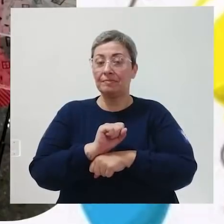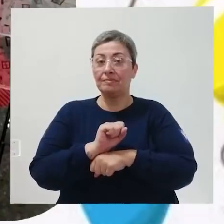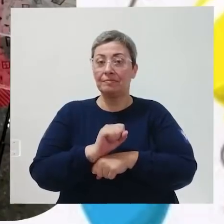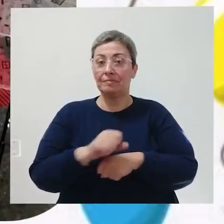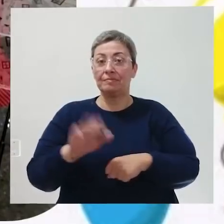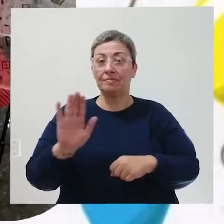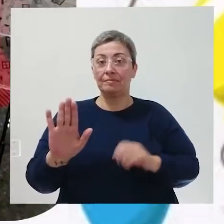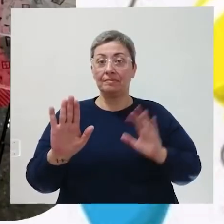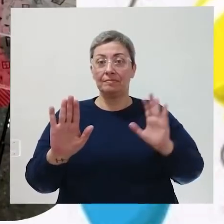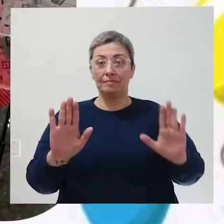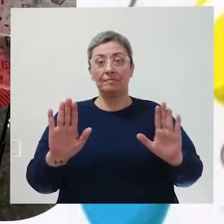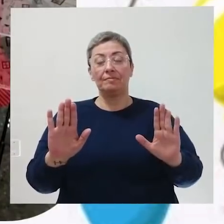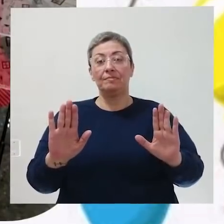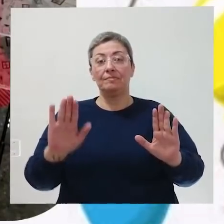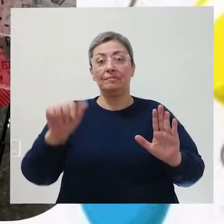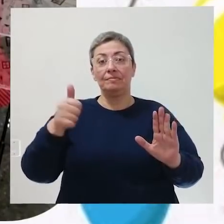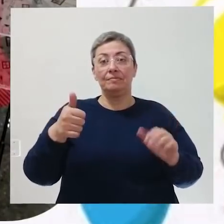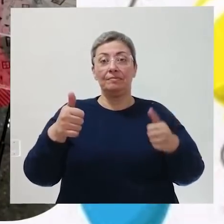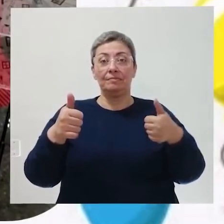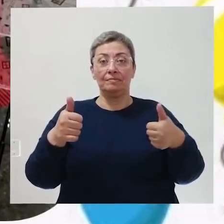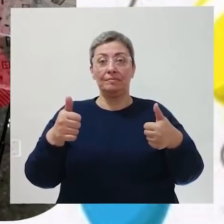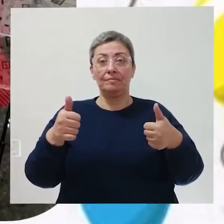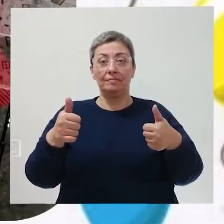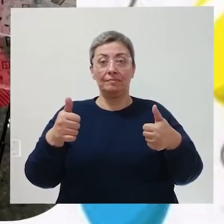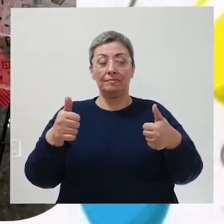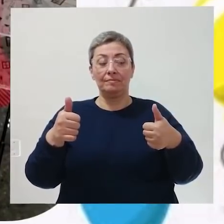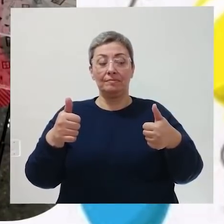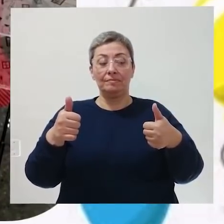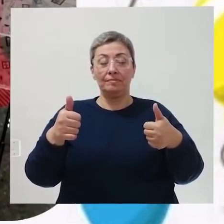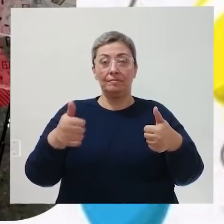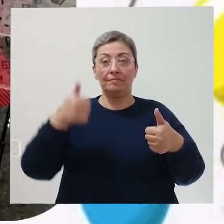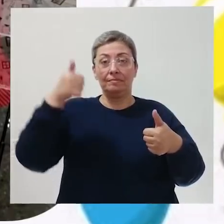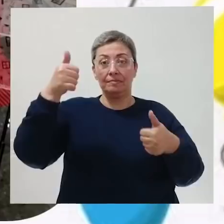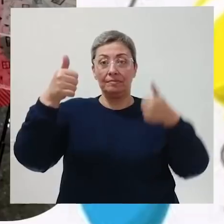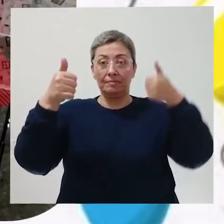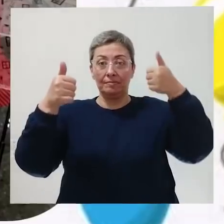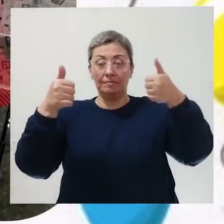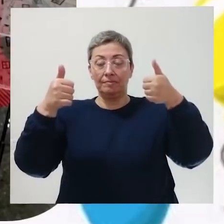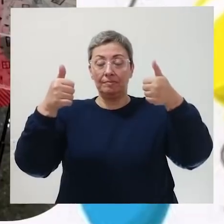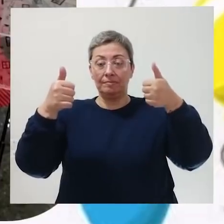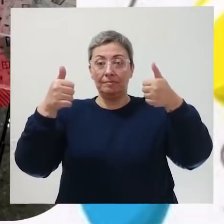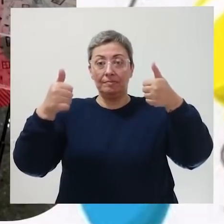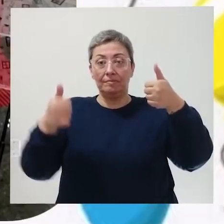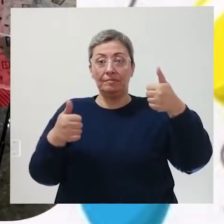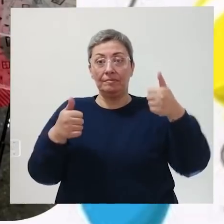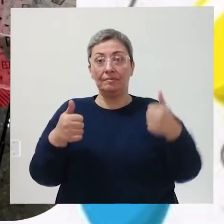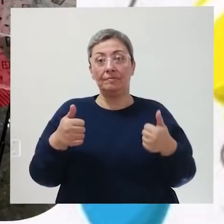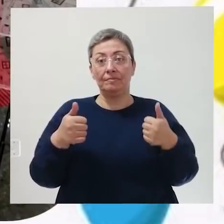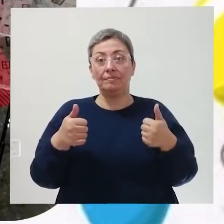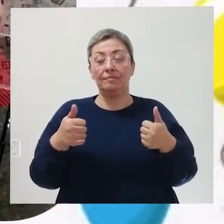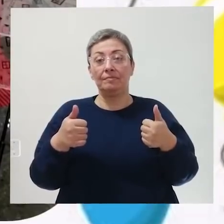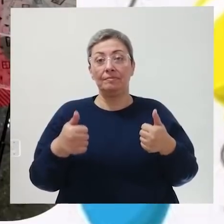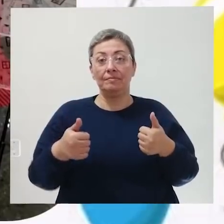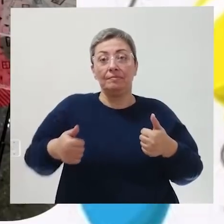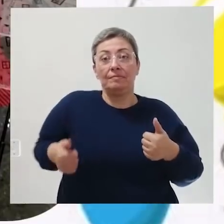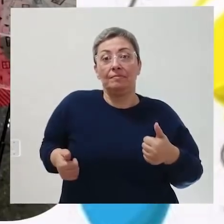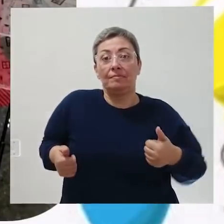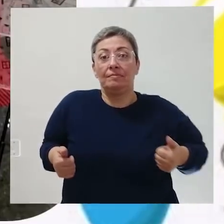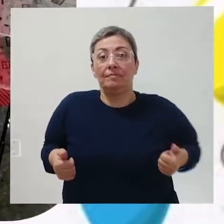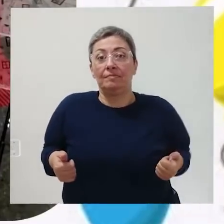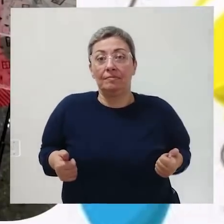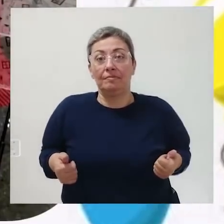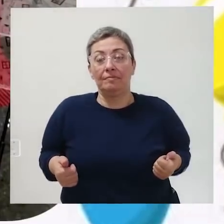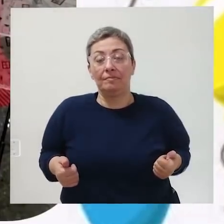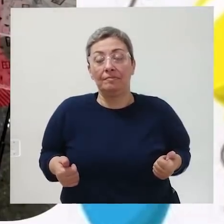Parou, parou. Mãozinha pra frente, dedinho pra cima e mais pra cima. Cotovelo pra